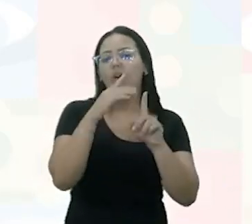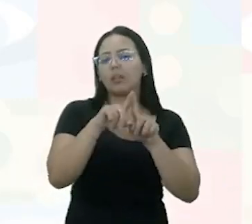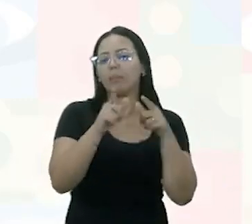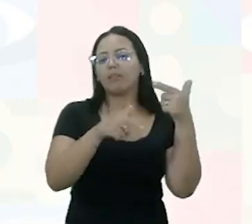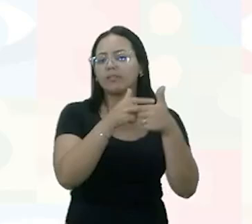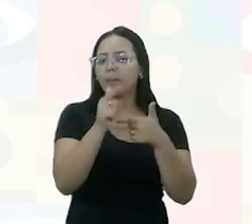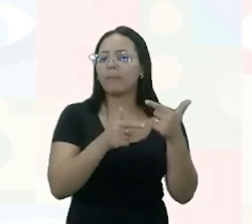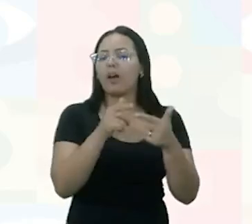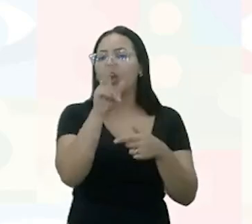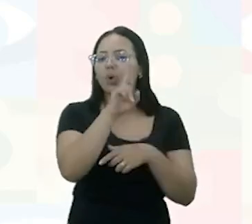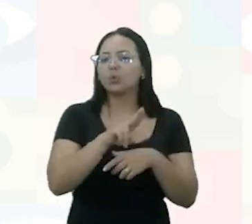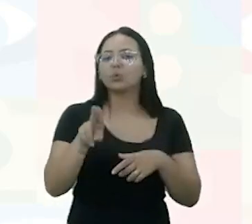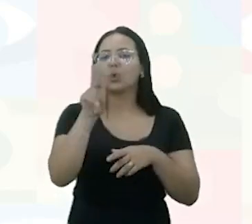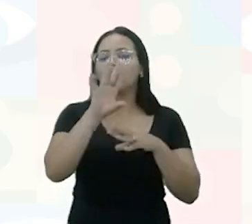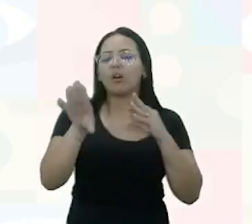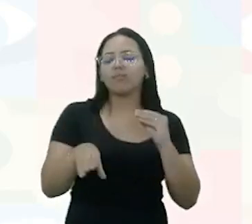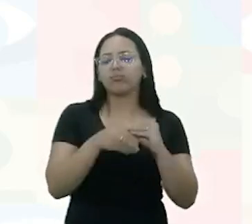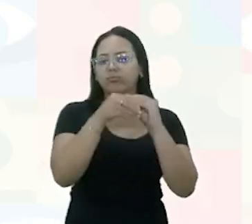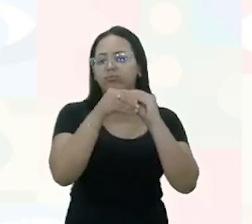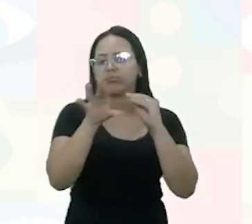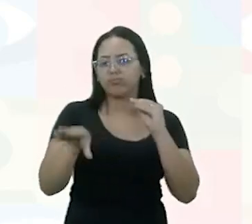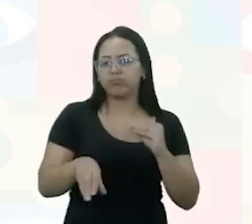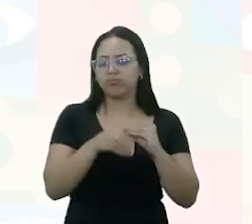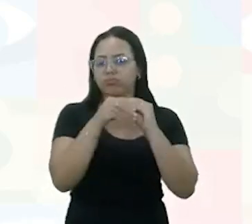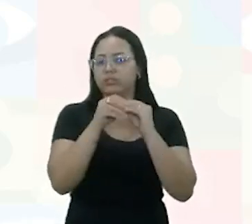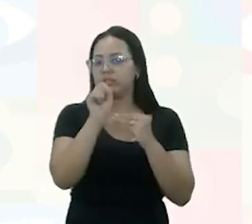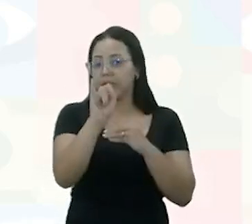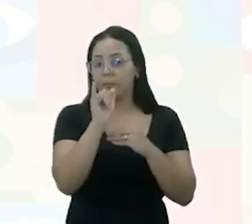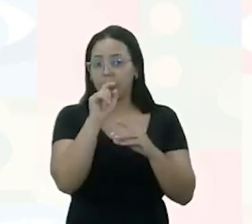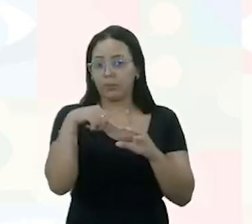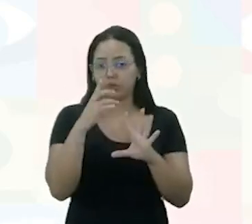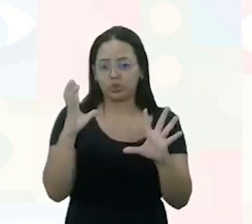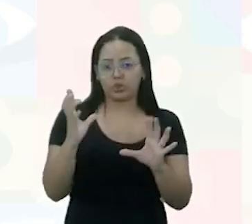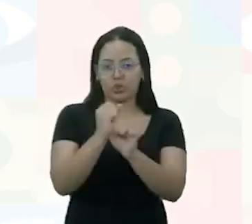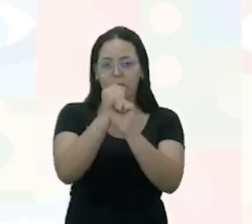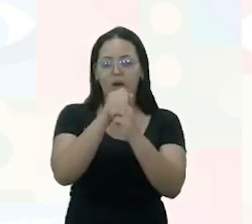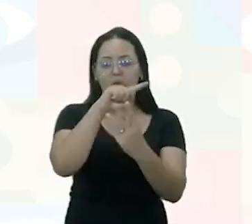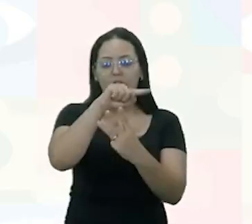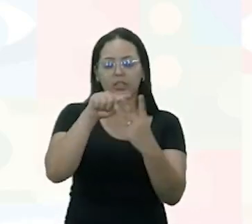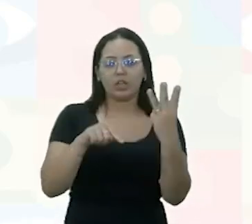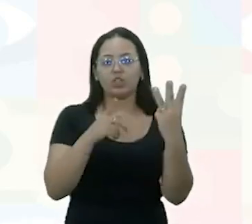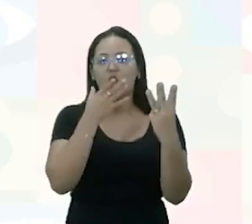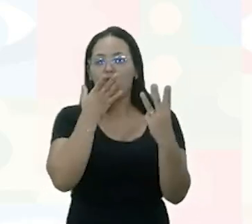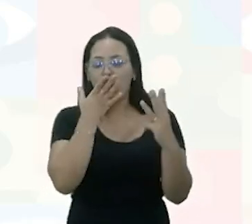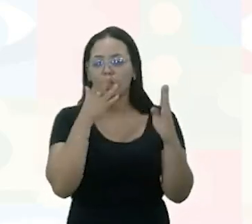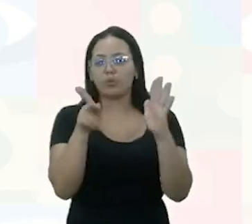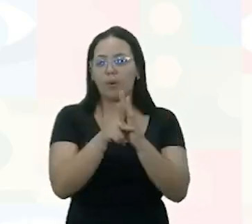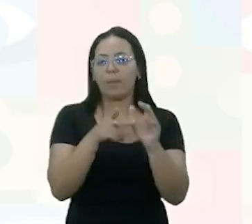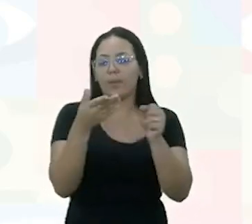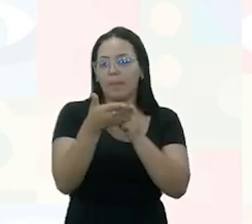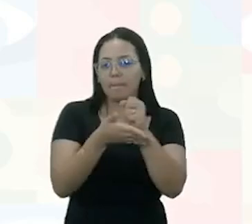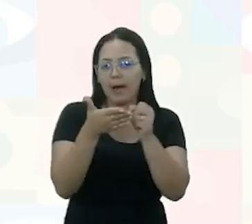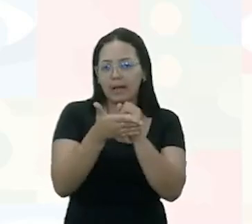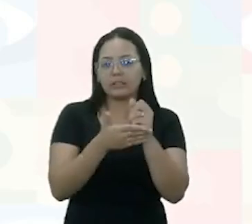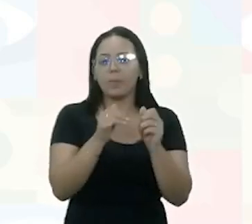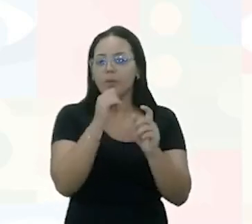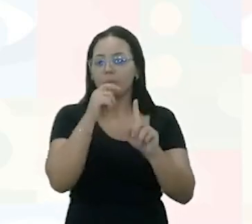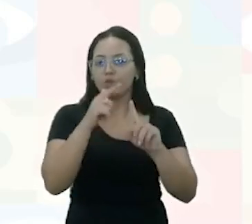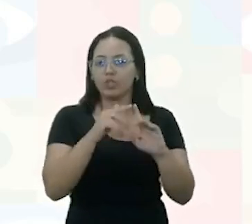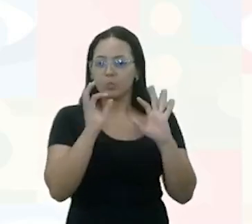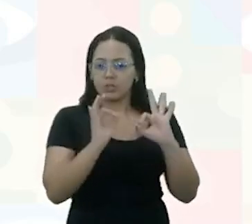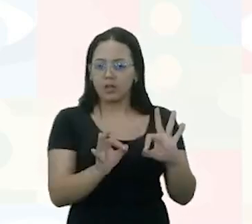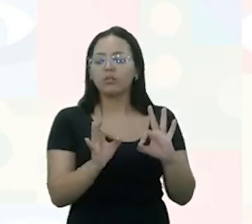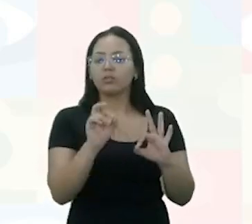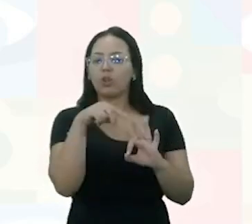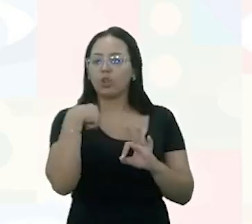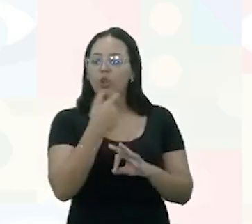por adição, ou seja, se somarmos as 3 cores básicas na proporção correta, a gente